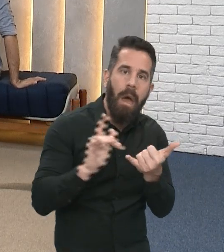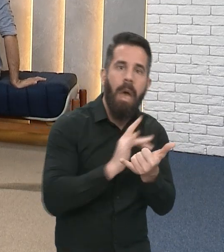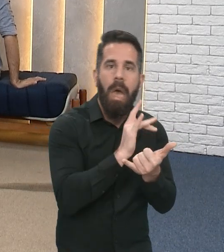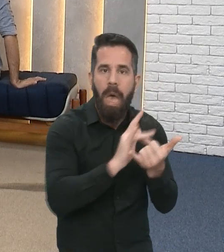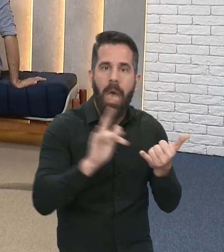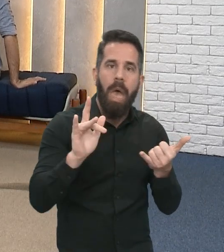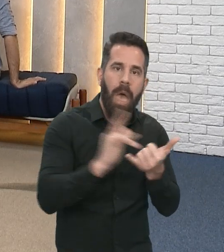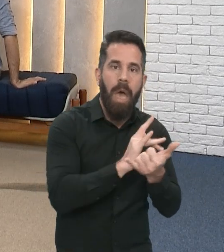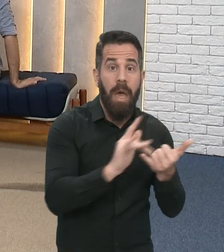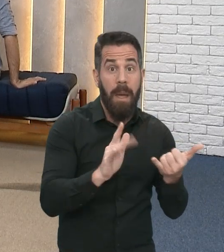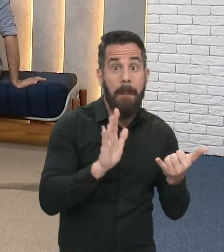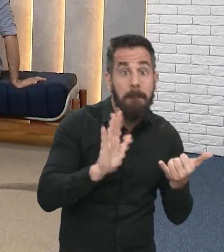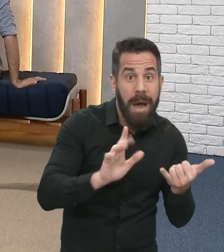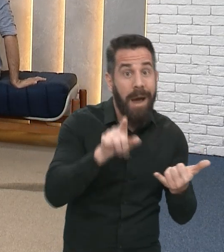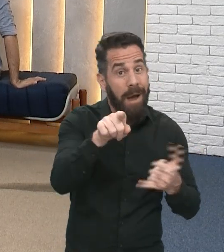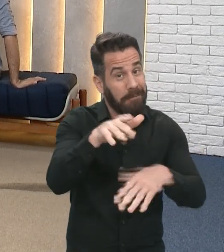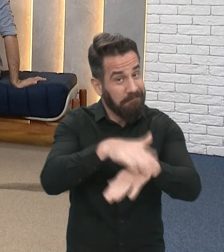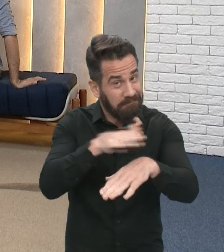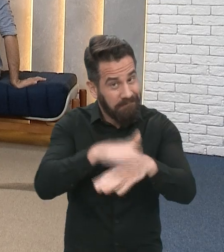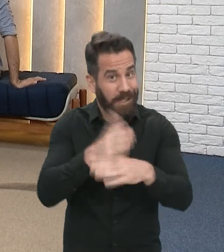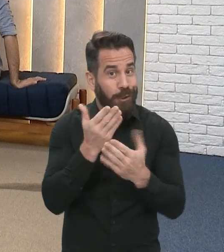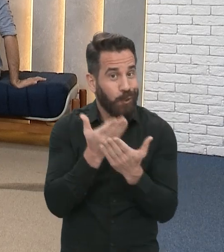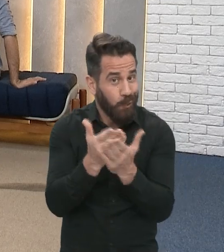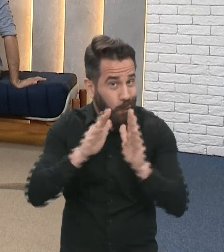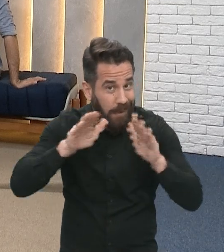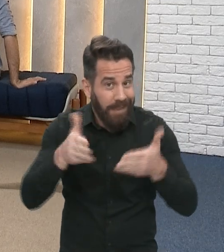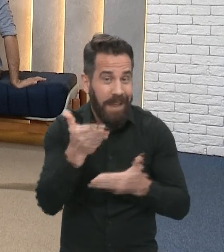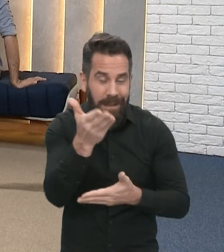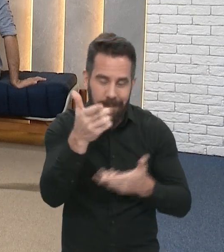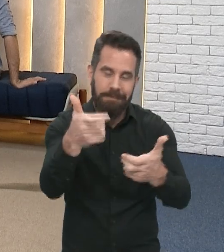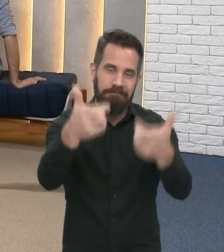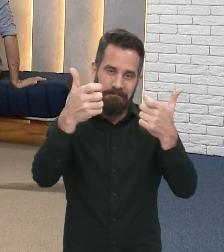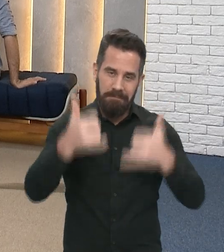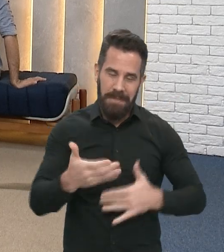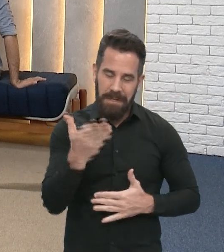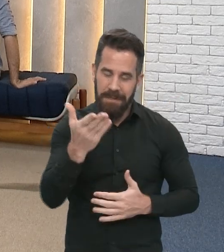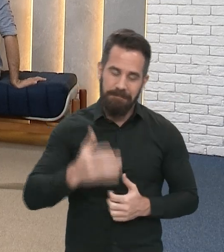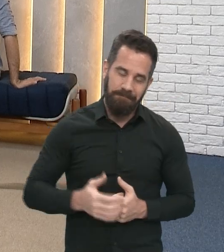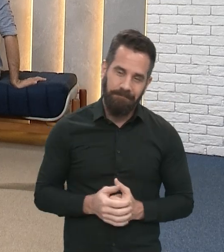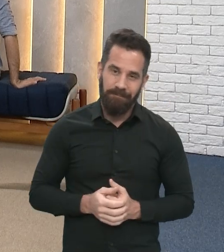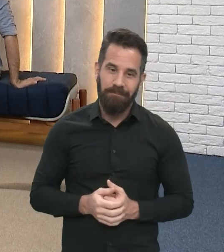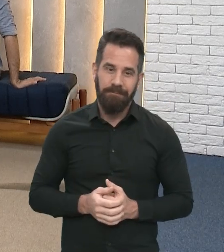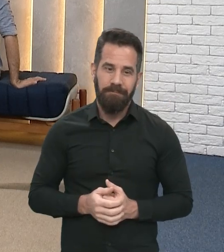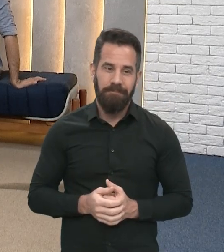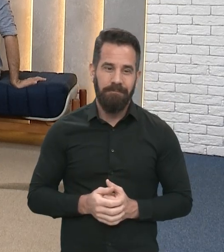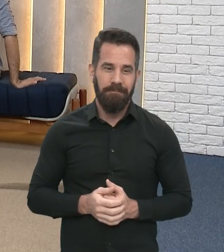agora deixo na boca então de quem entende sobre o assunto. Professora, o que a senhora tem a dizer?